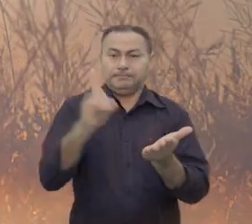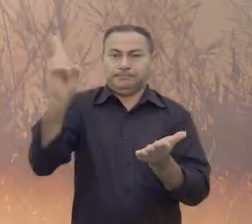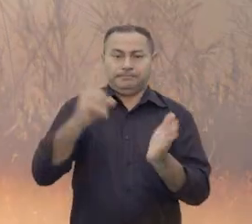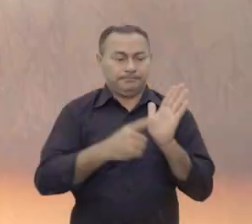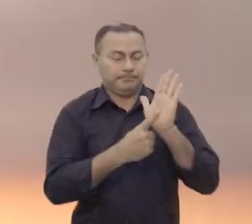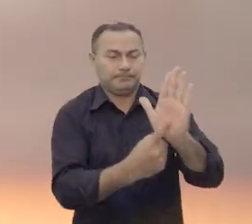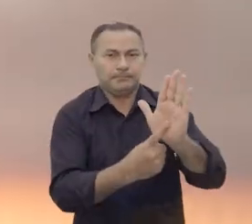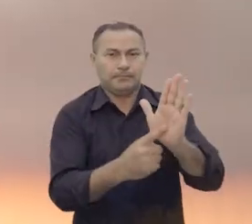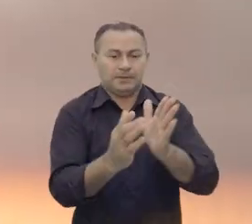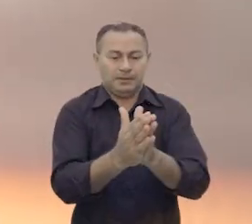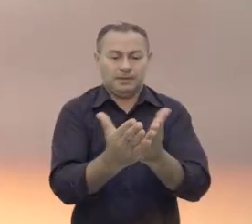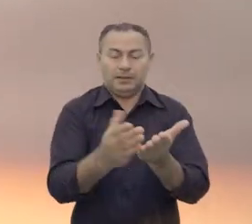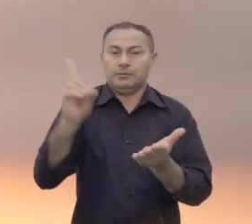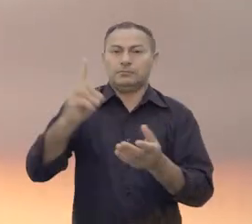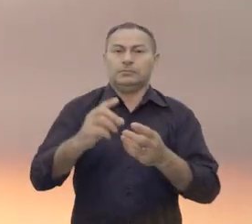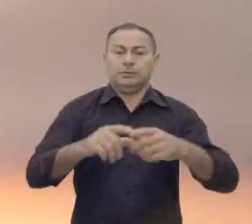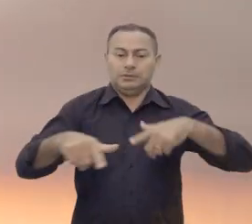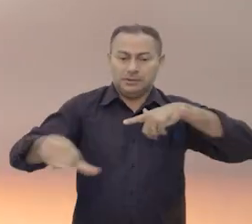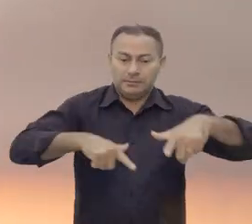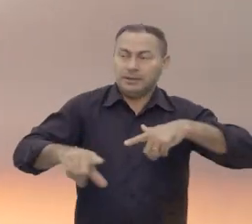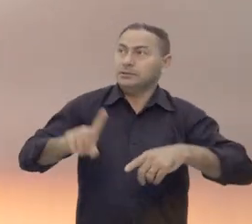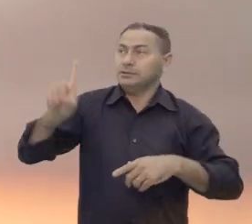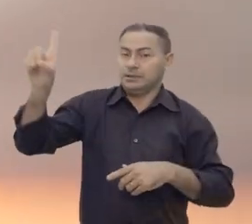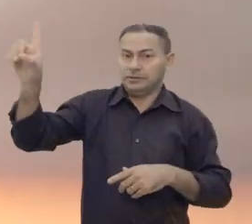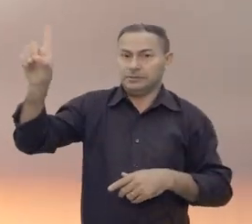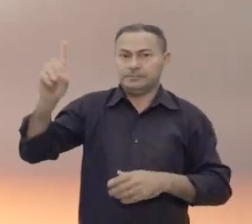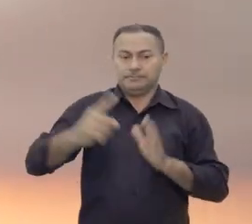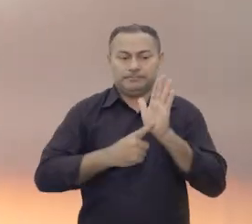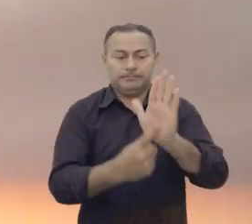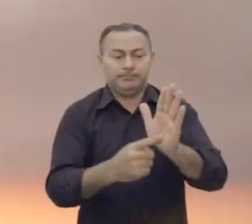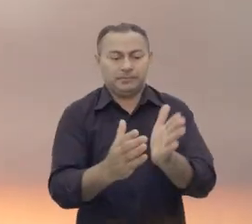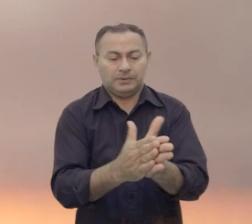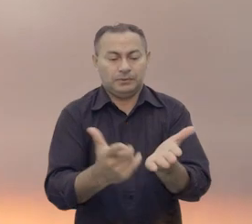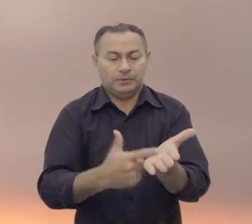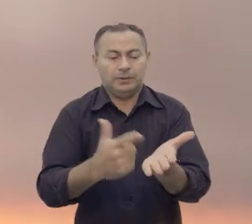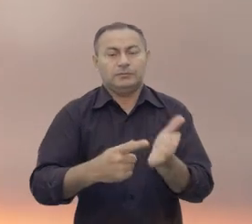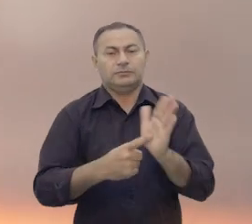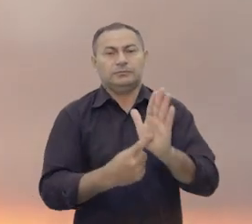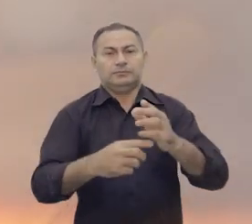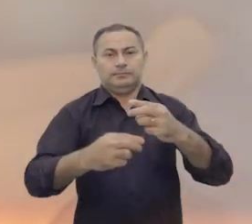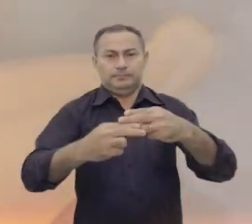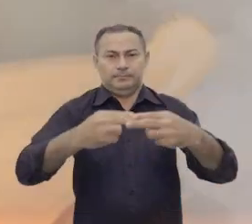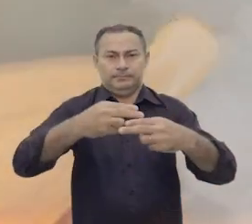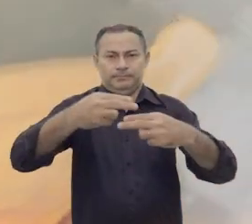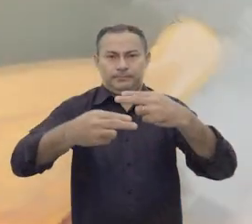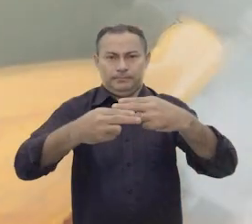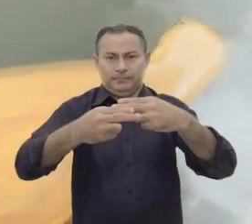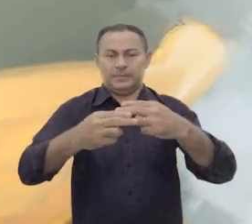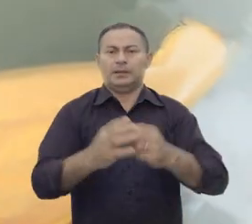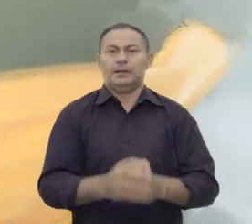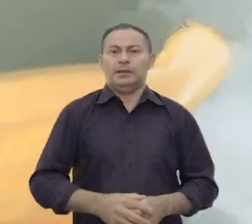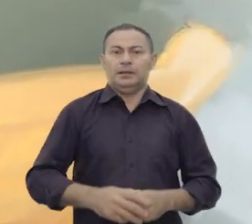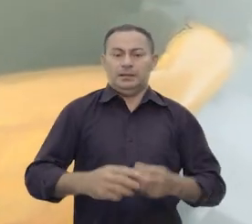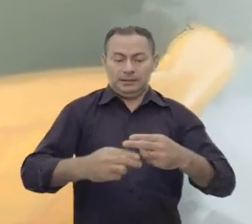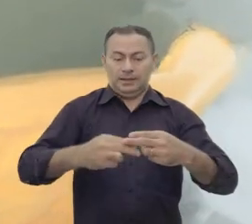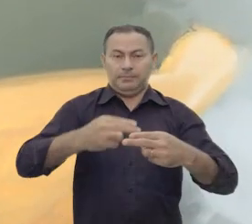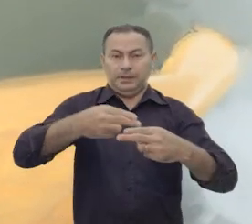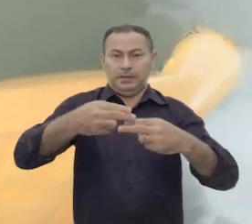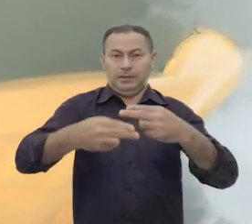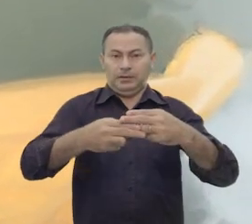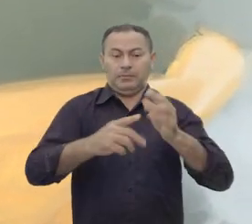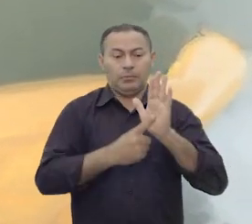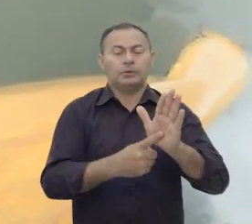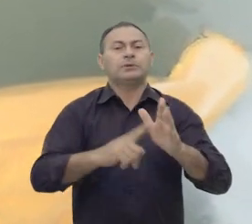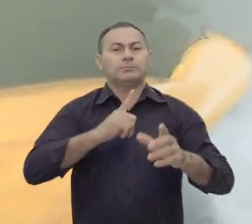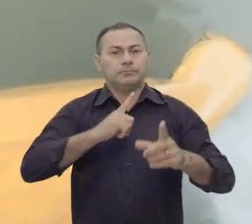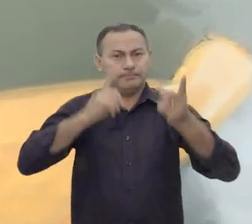tiveram revelação na palavra de Deus sobre a obra de Deus. Isso está ilustrado no livro de Neemias. Neemias mostrou que tinham uma